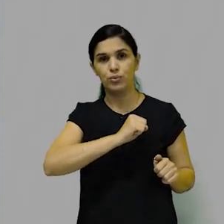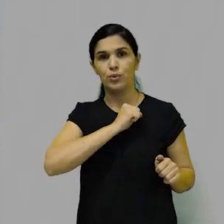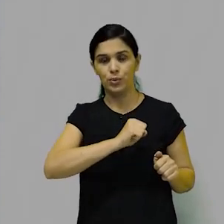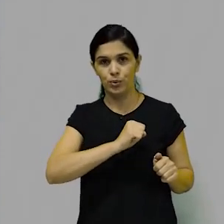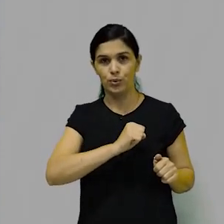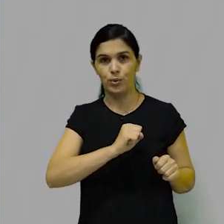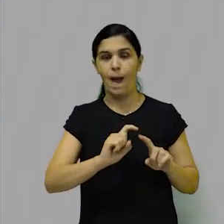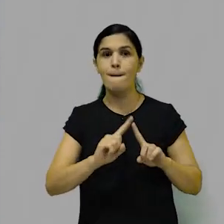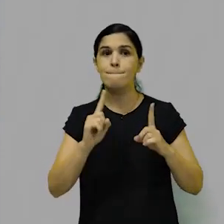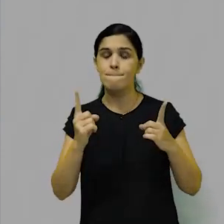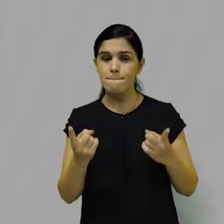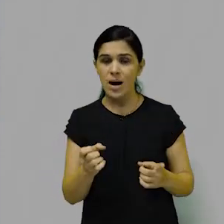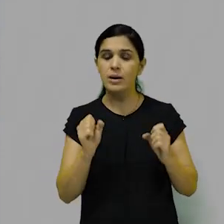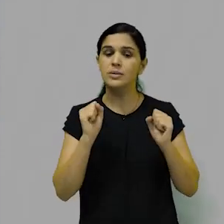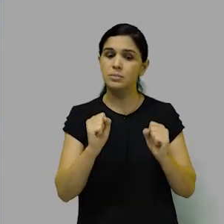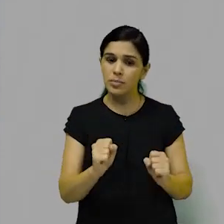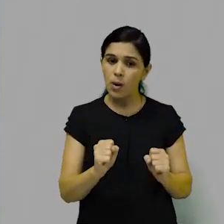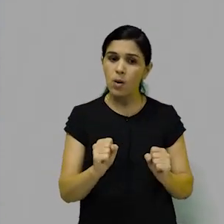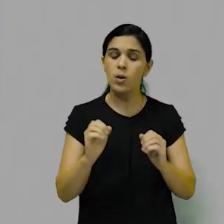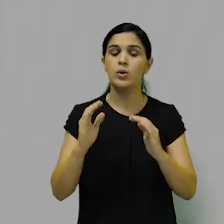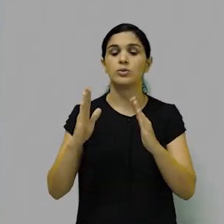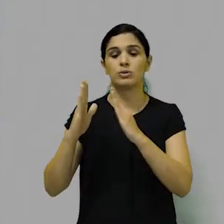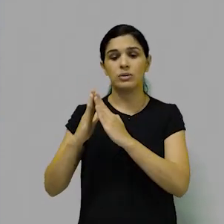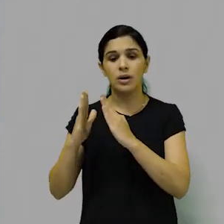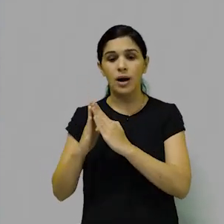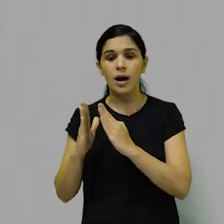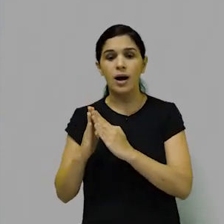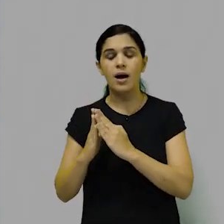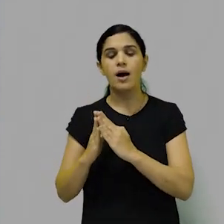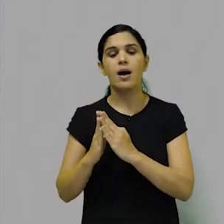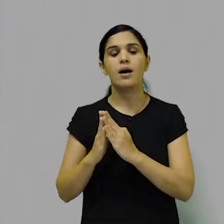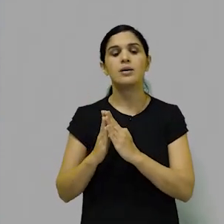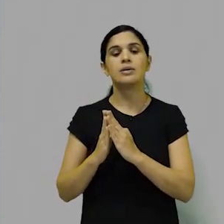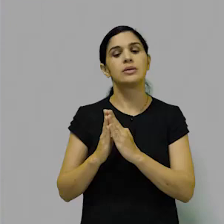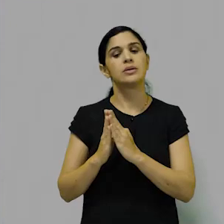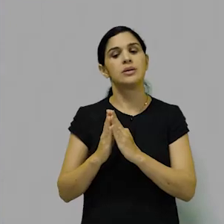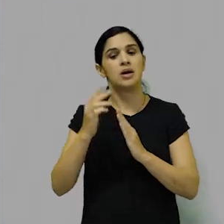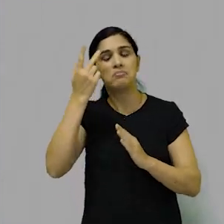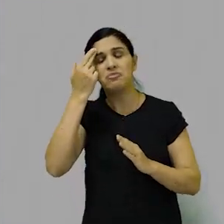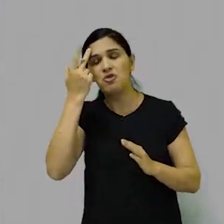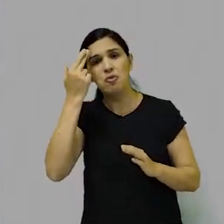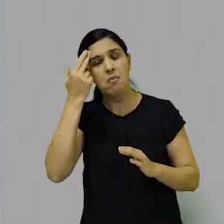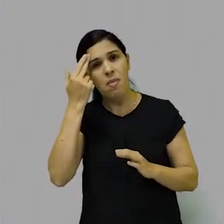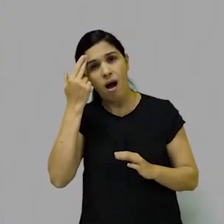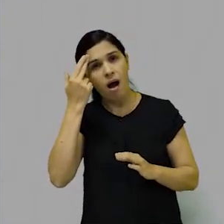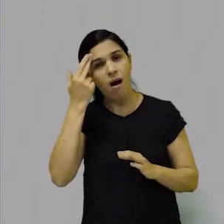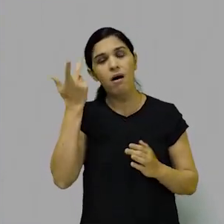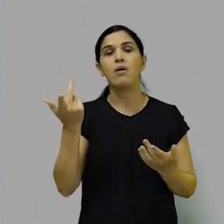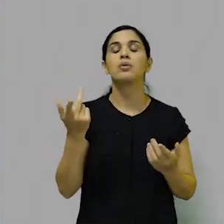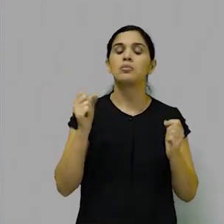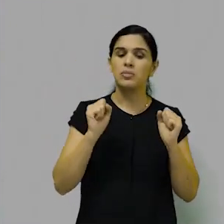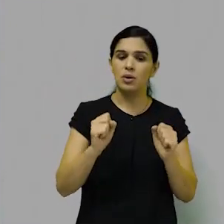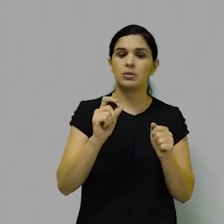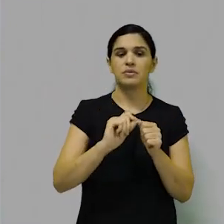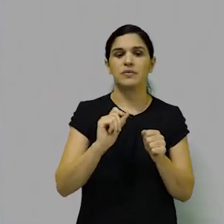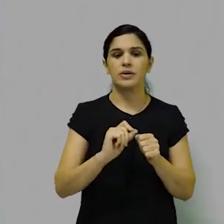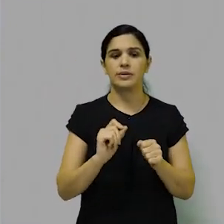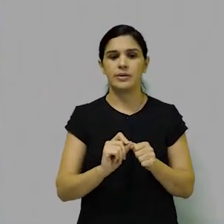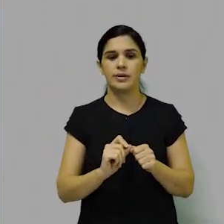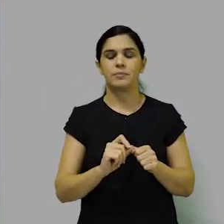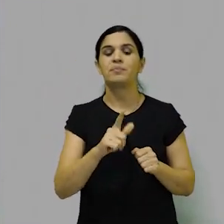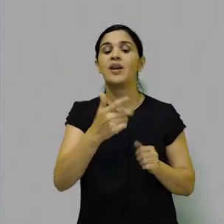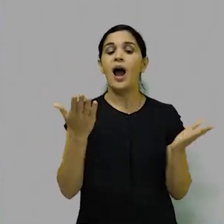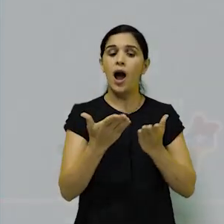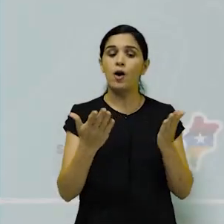Os órgãos relacionados ao coração, eles utilizam mais essa fórmula. Existe aqui a fórmula